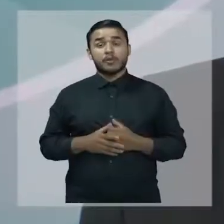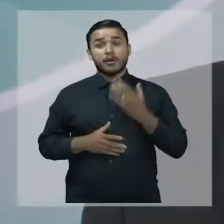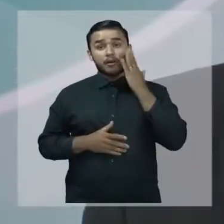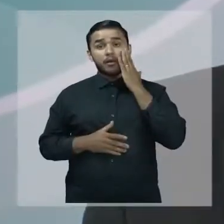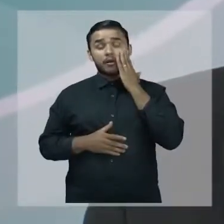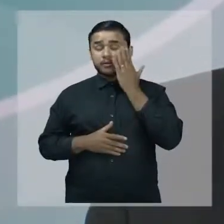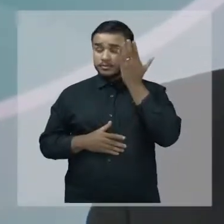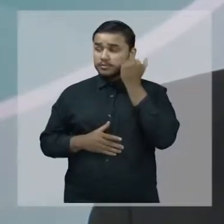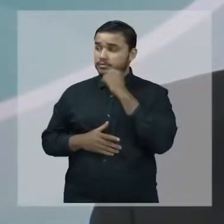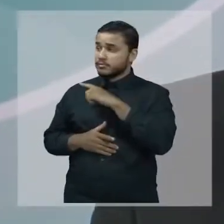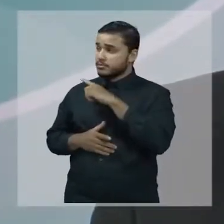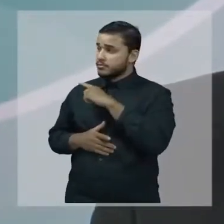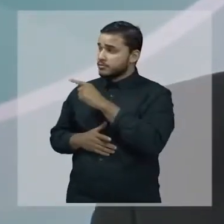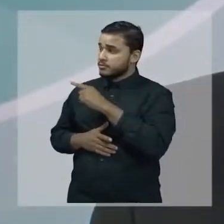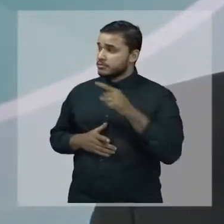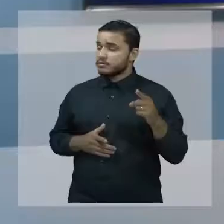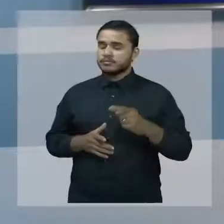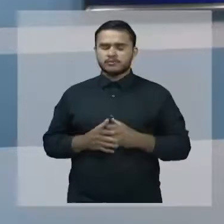interna,